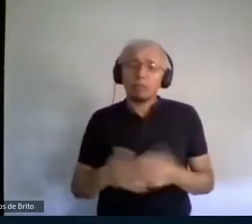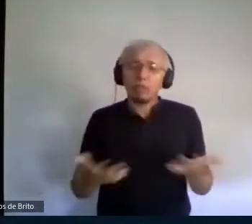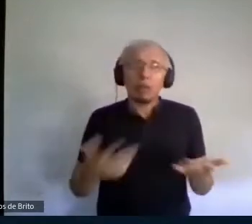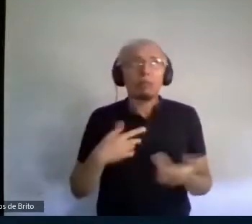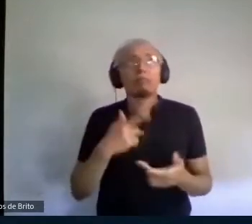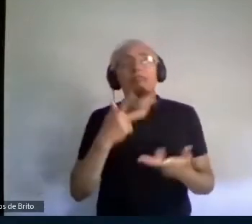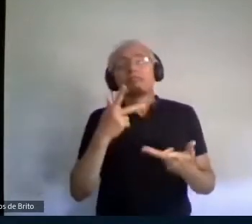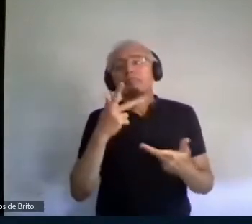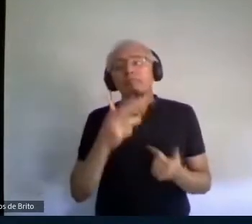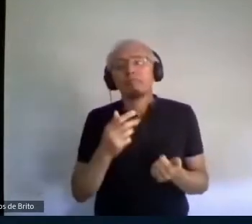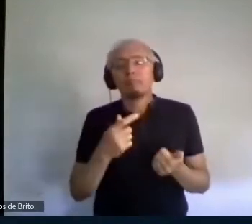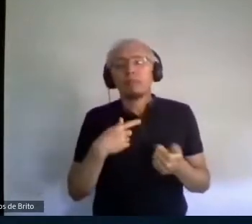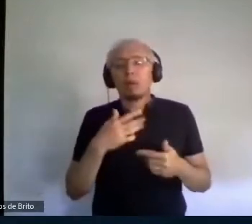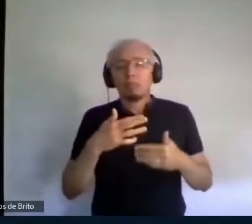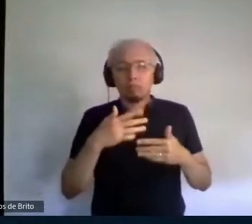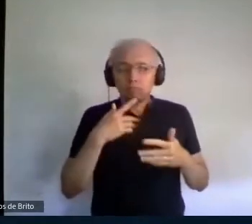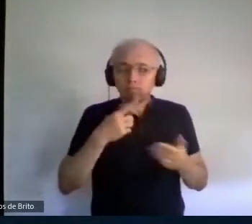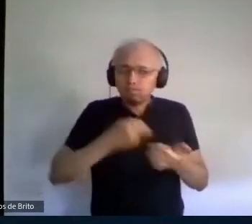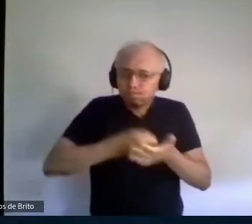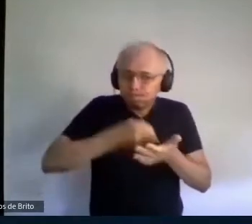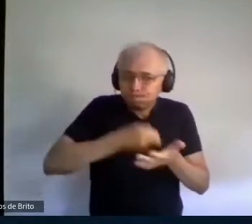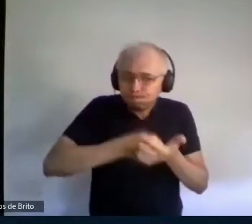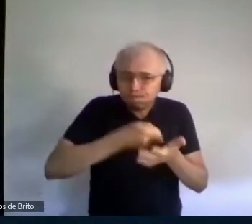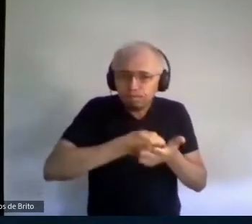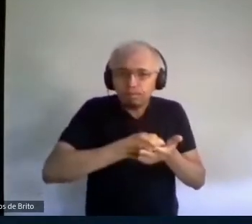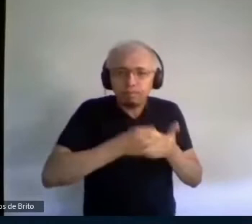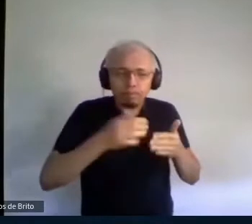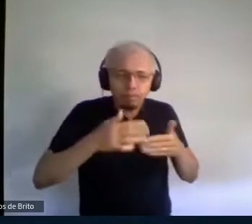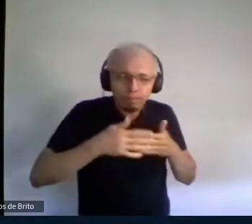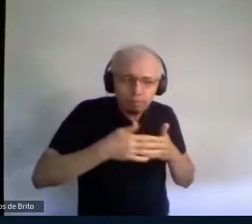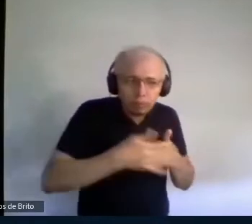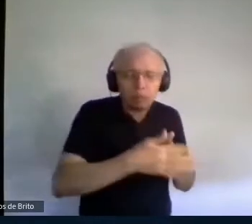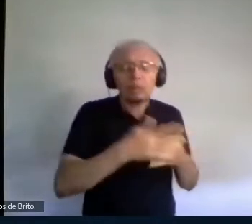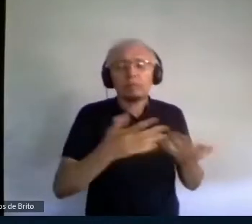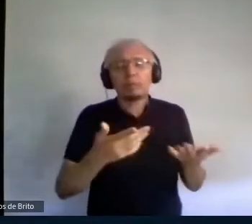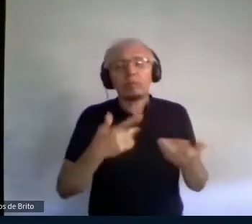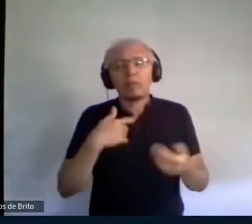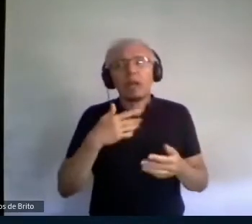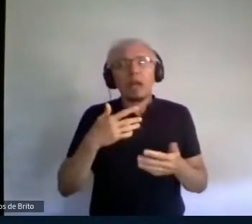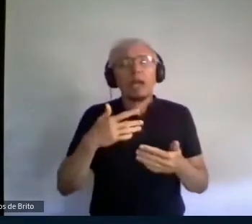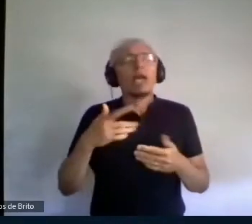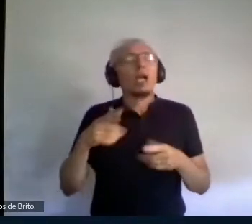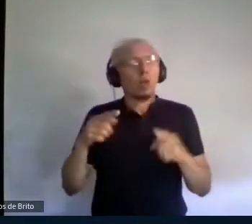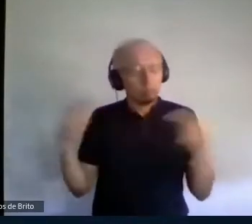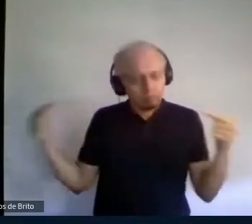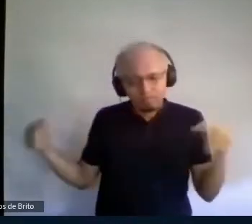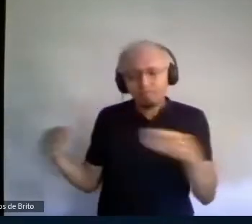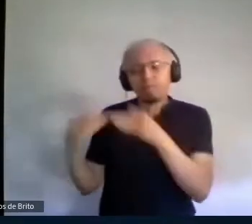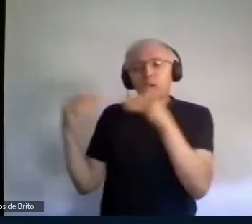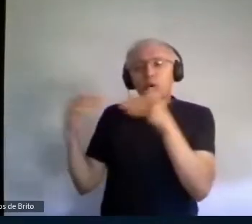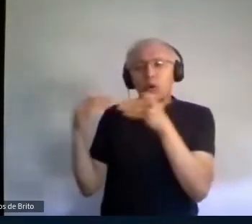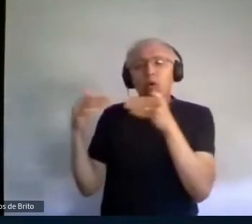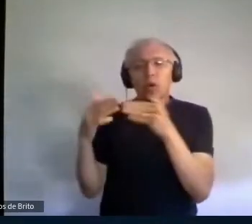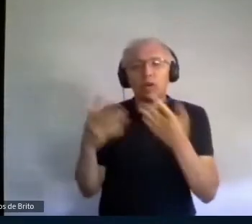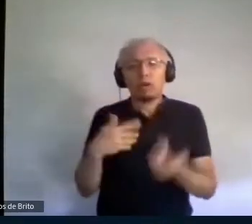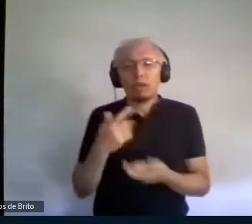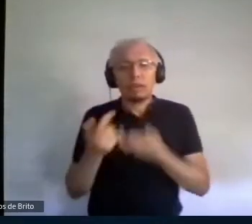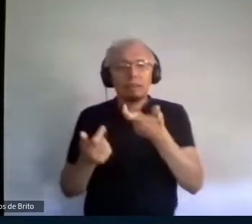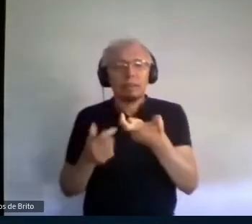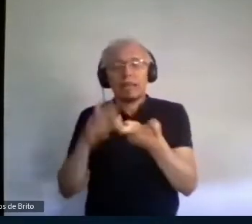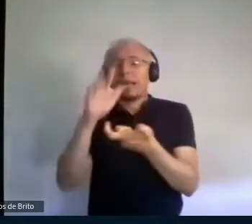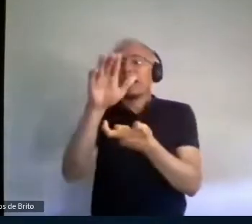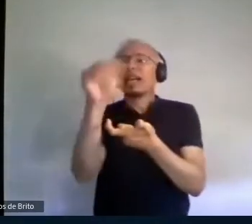bom pente fino nisso mesmo. Né, seguindo a orientação dos professores, eu concordo com eles. Por exemplo, abreviaturas do tipo